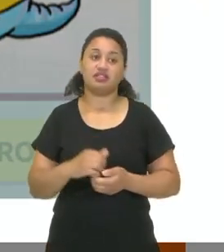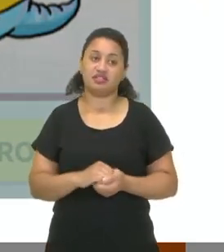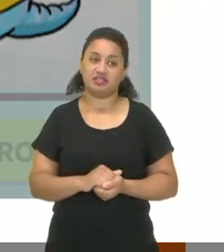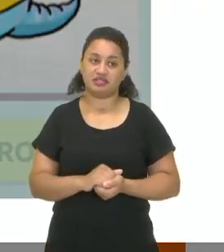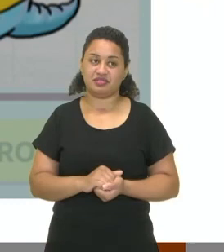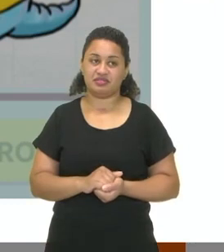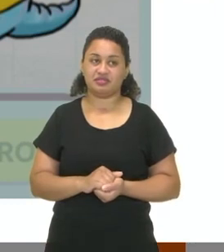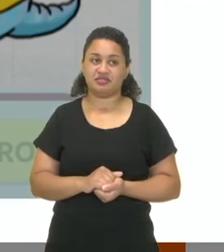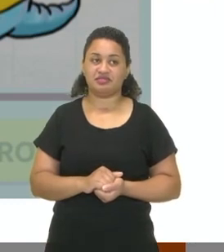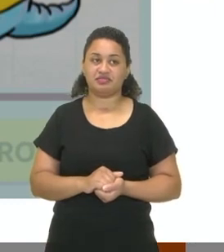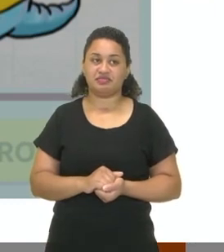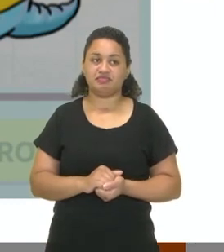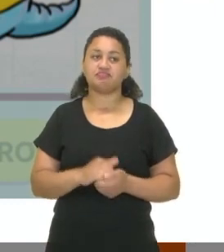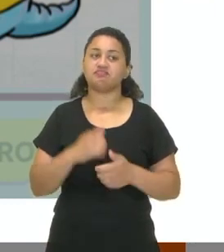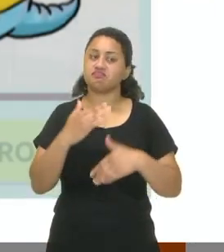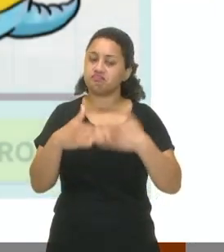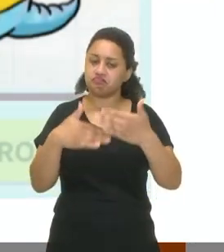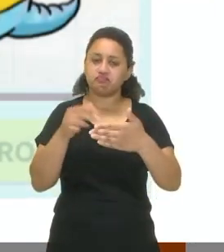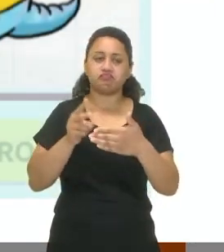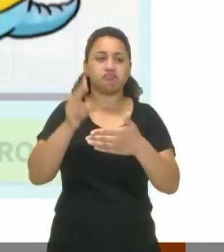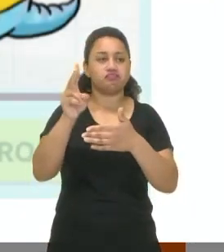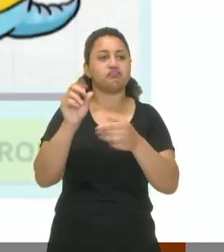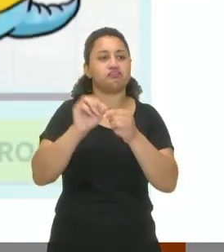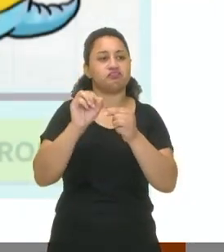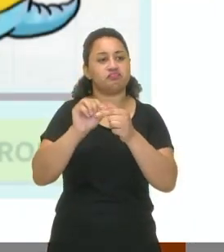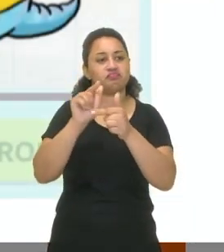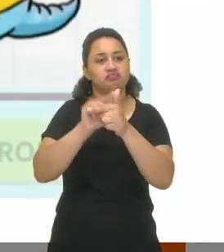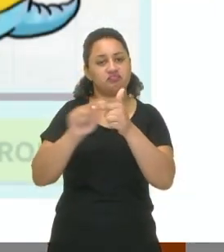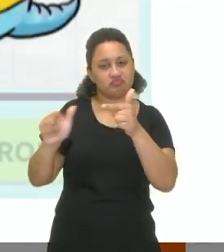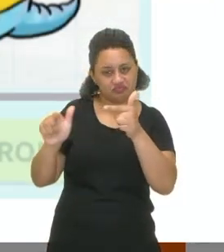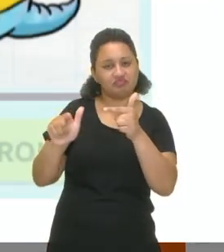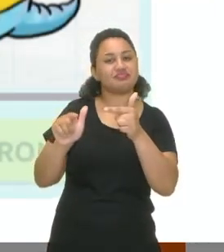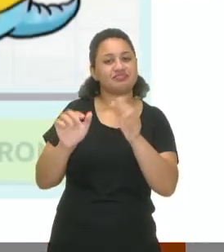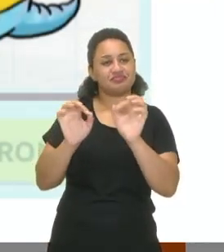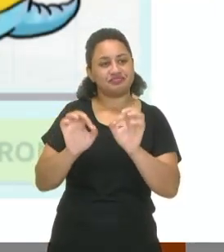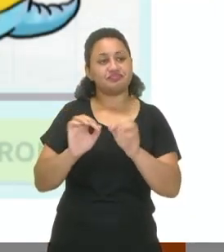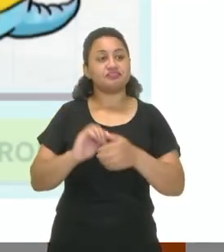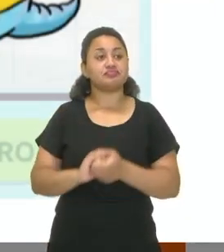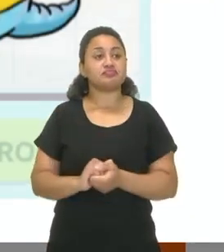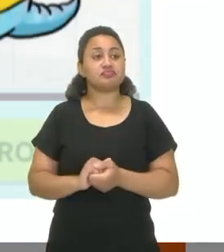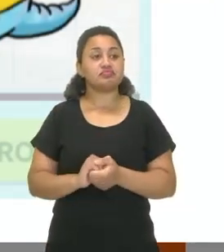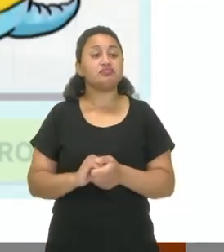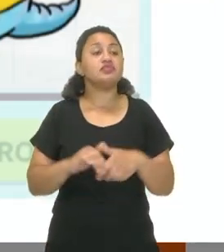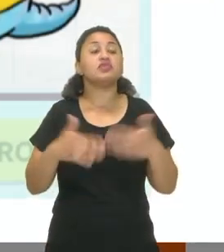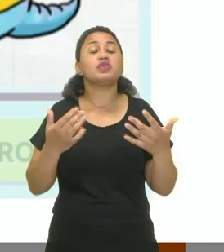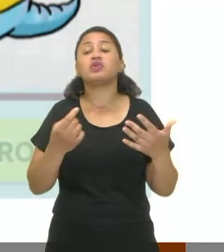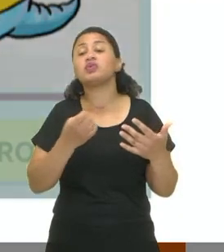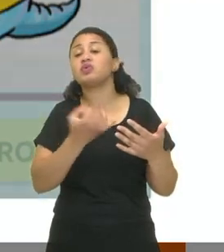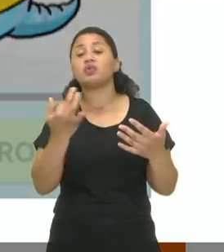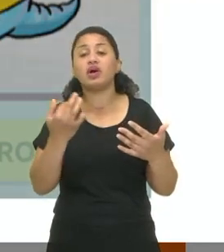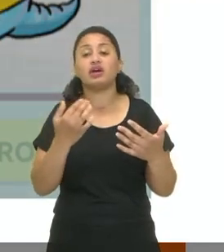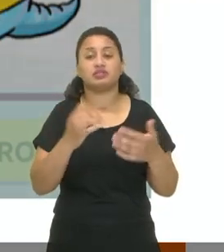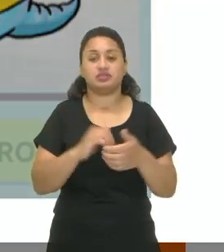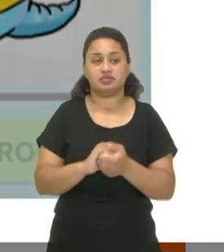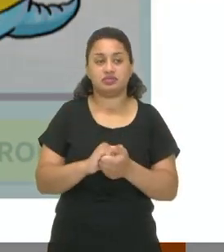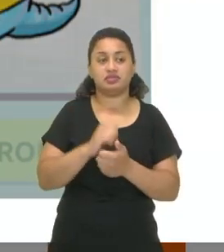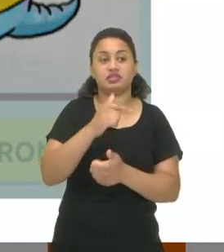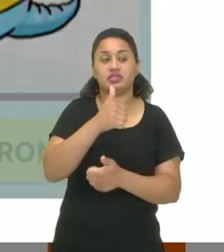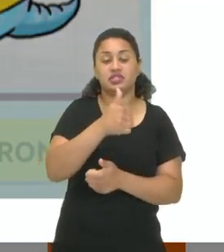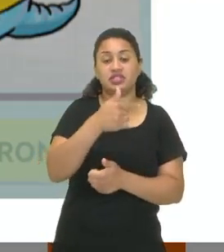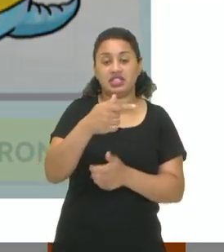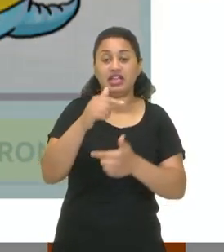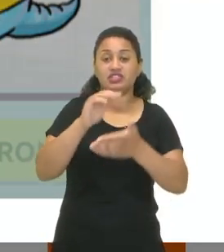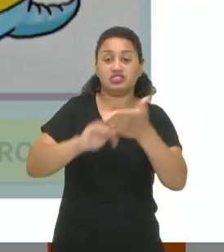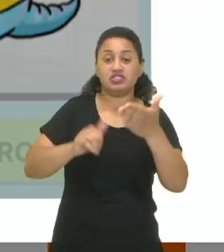16, né? E assim vai realizando a divisão. Olha lá. Tá? Quanto que dá esse 17 menos 16? Não dá